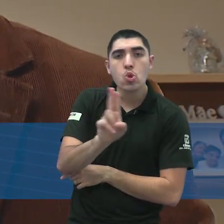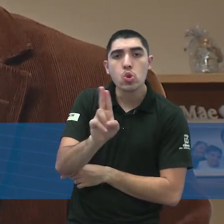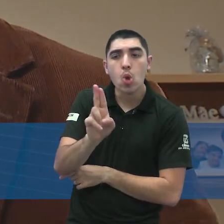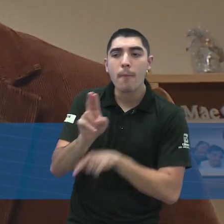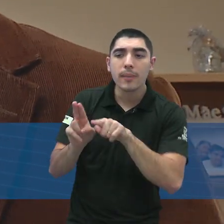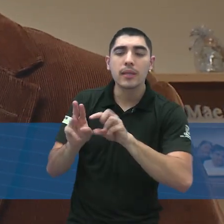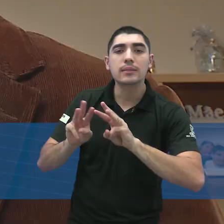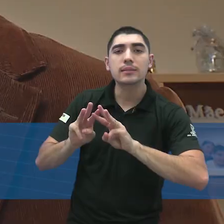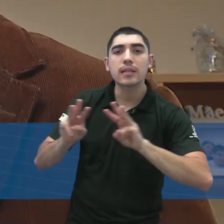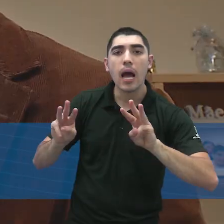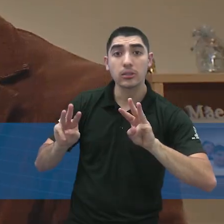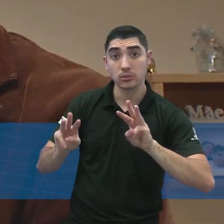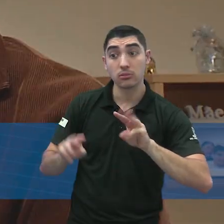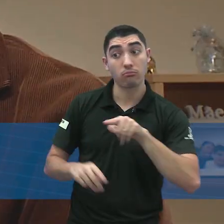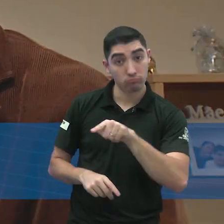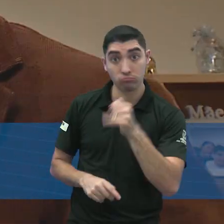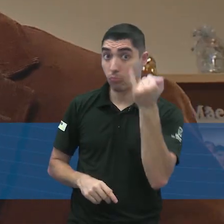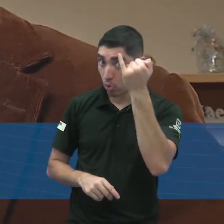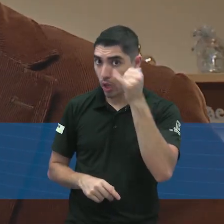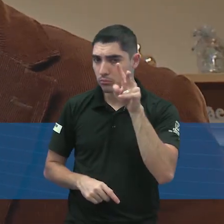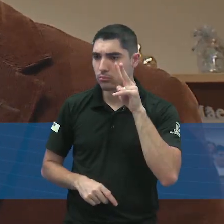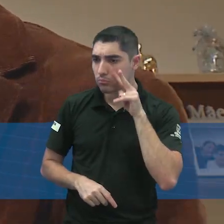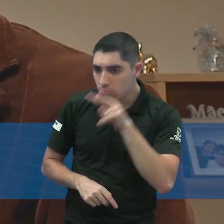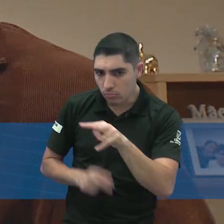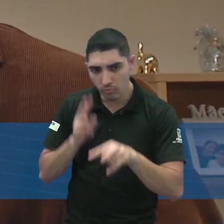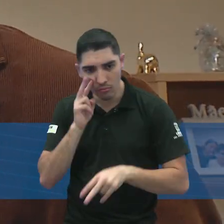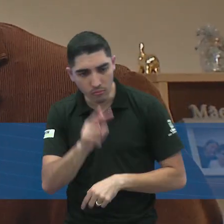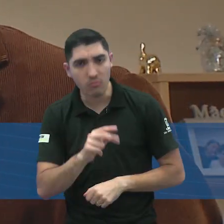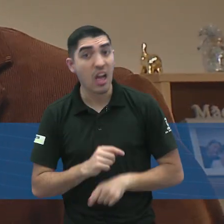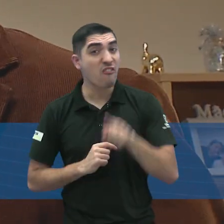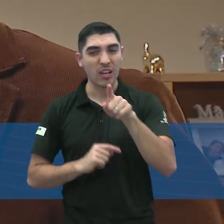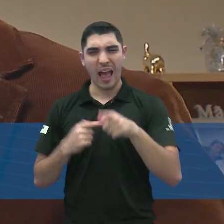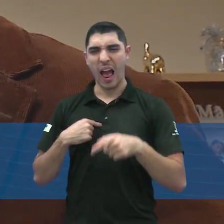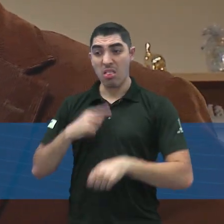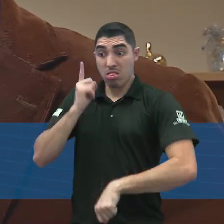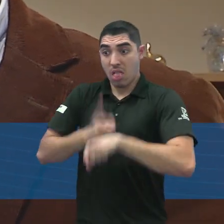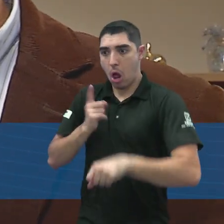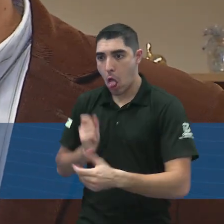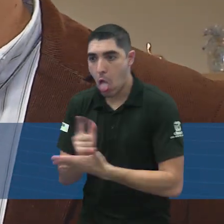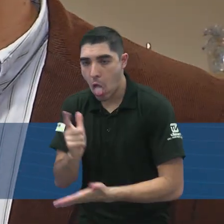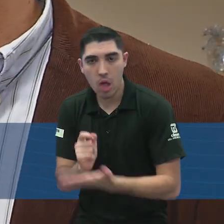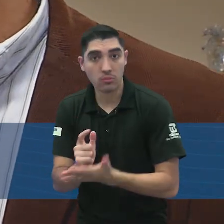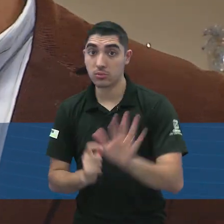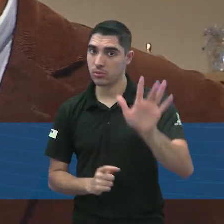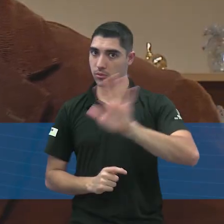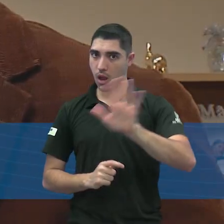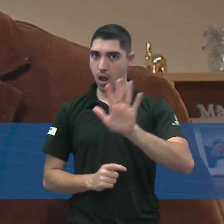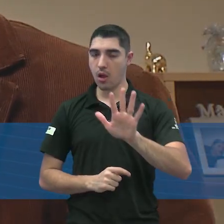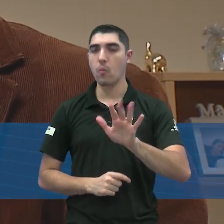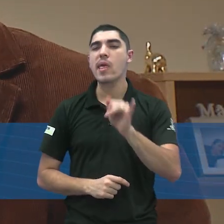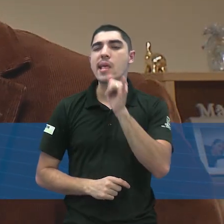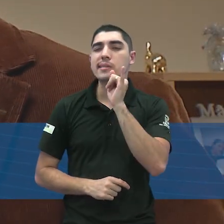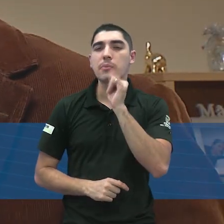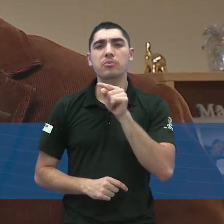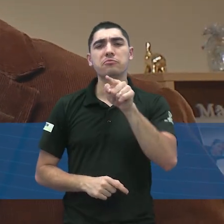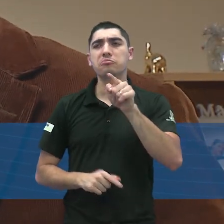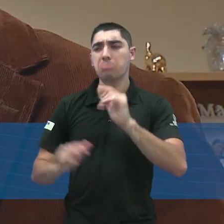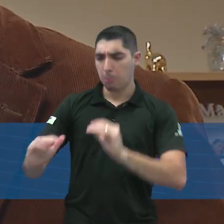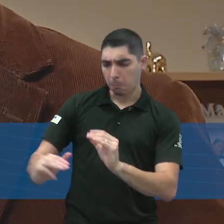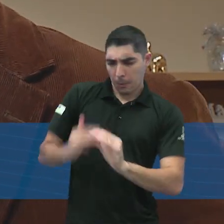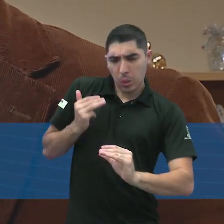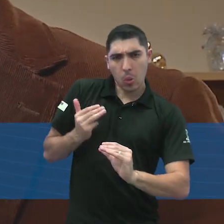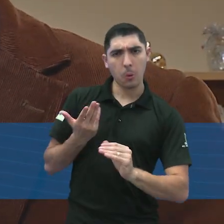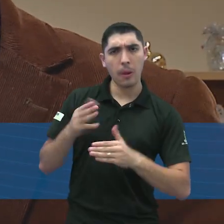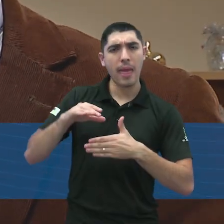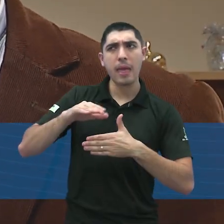do nome, do endereço dele? Isso é um ponto. Nunca comprar por impulso. Recebeu uma mensagem de SMS,